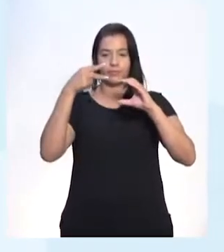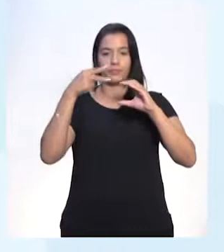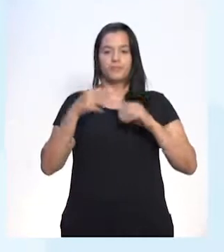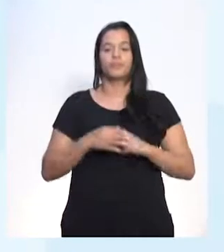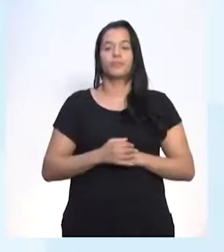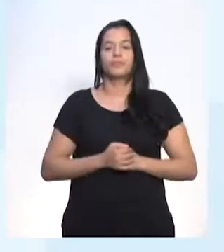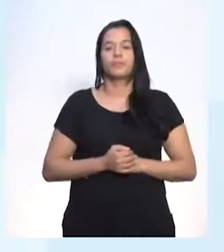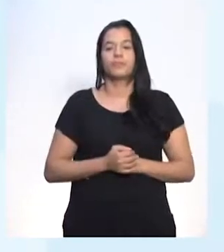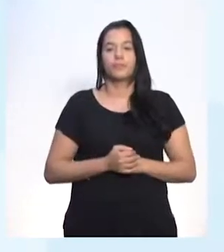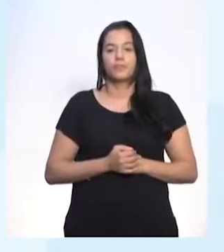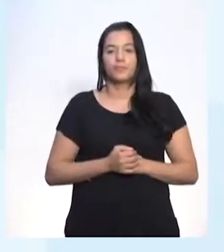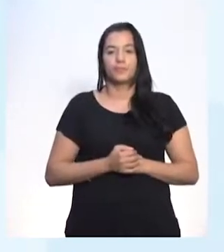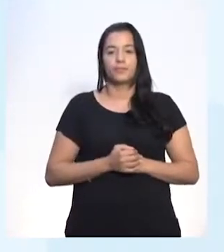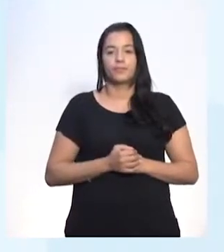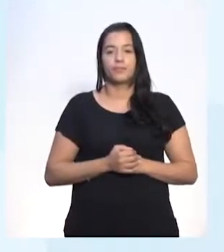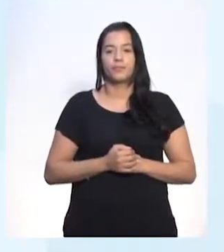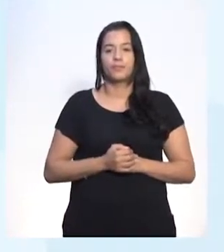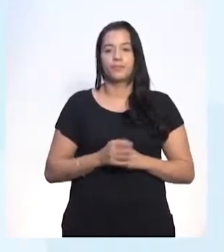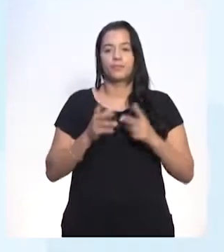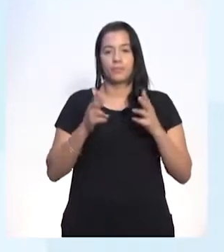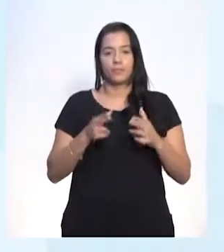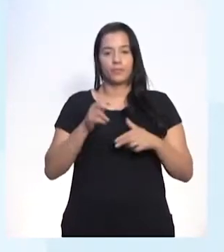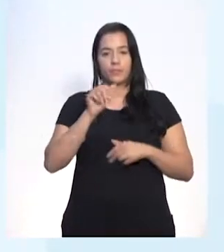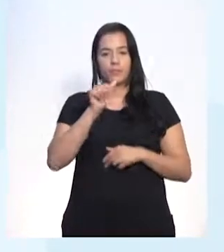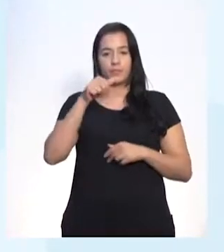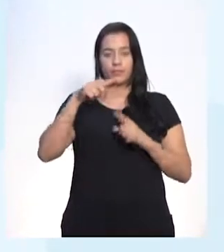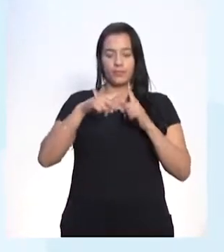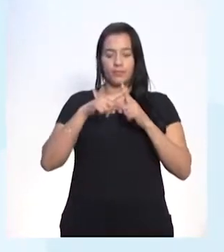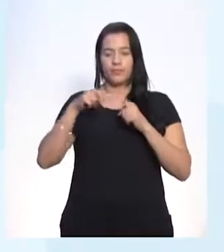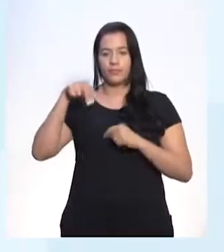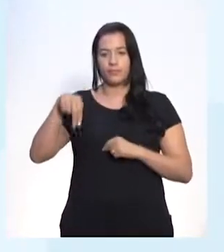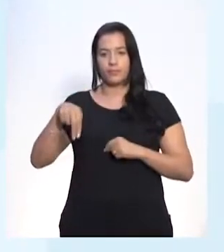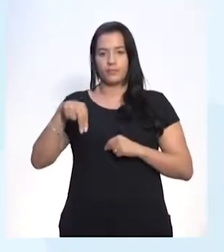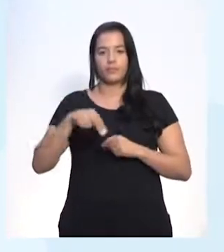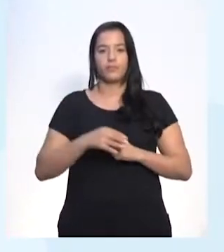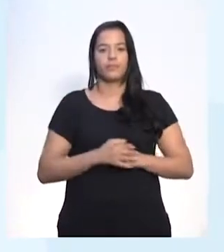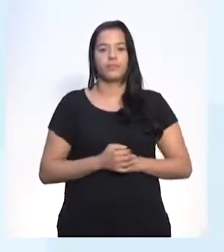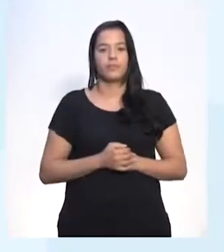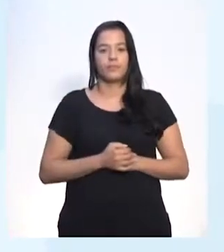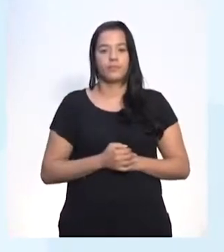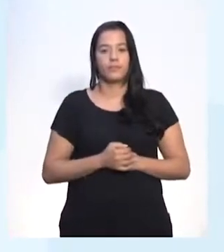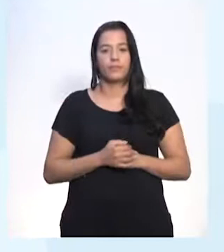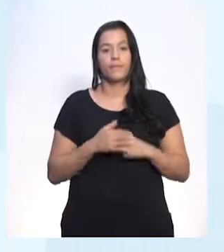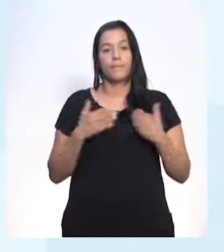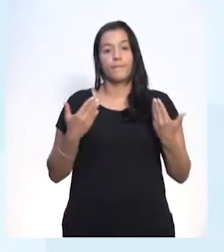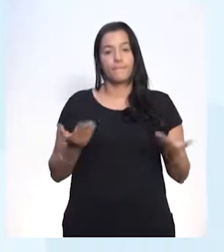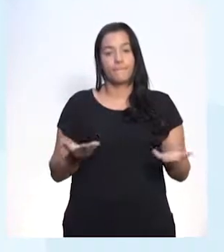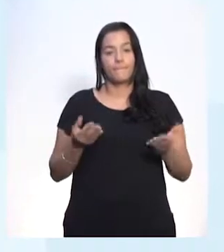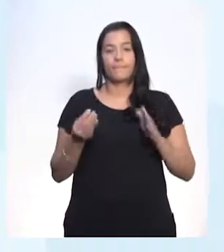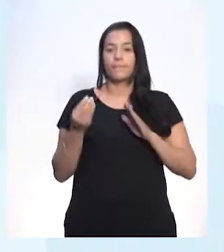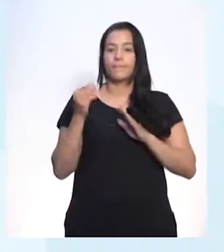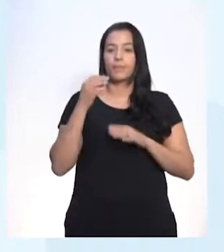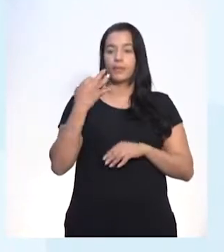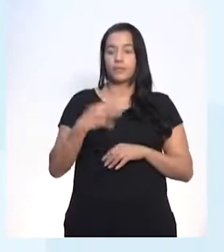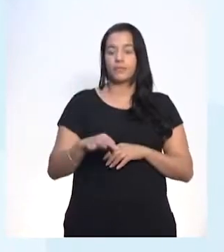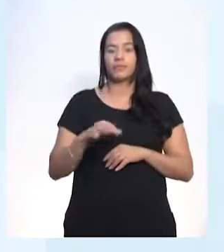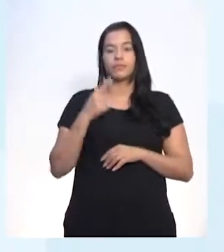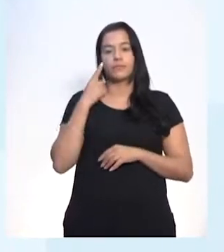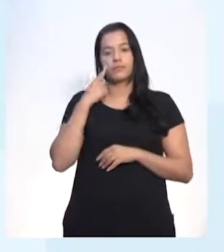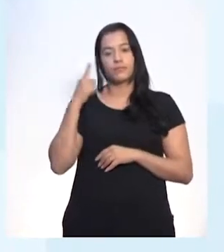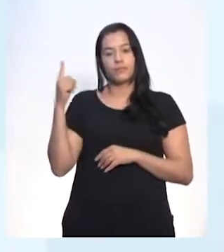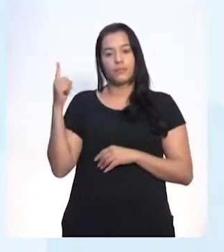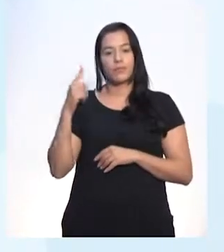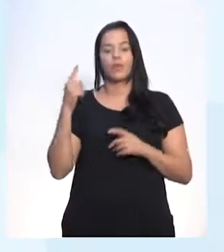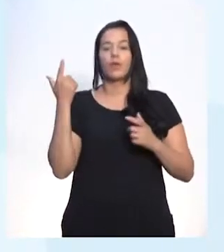relação C ao quadrado, que é igual a A vezes N. Então, desta forma, a